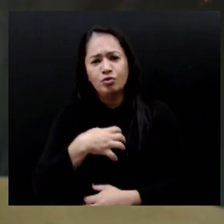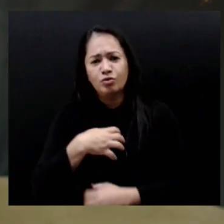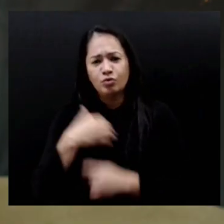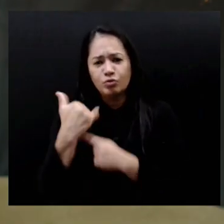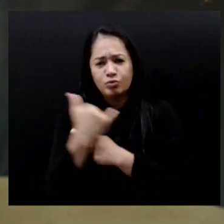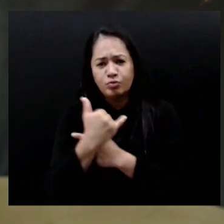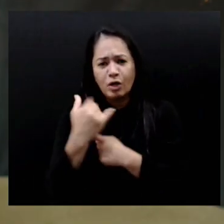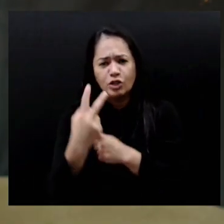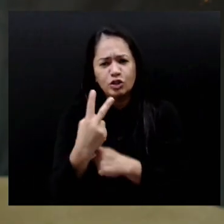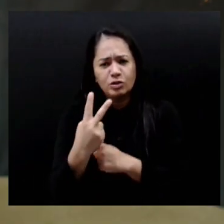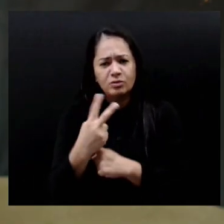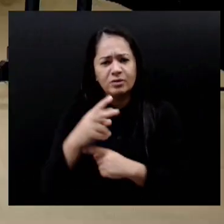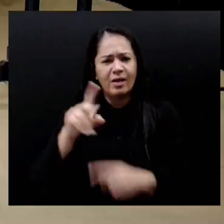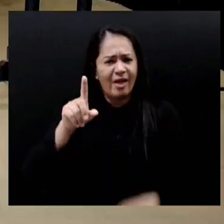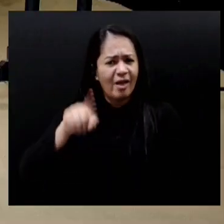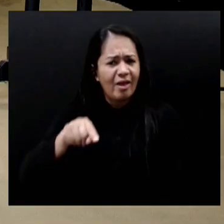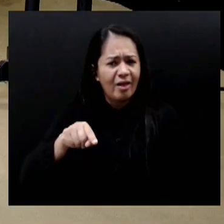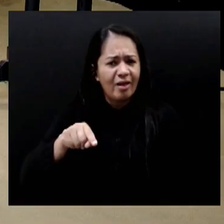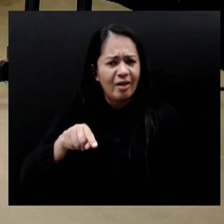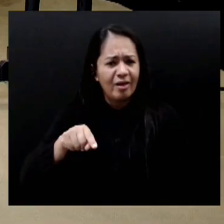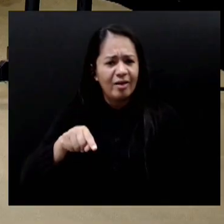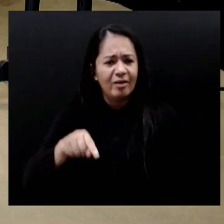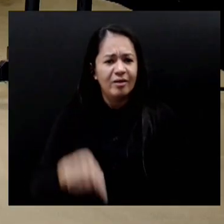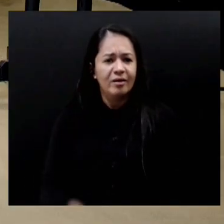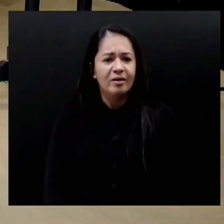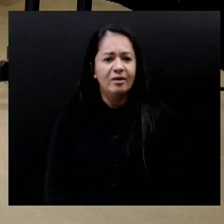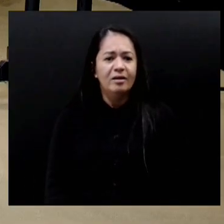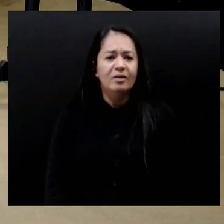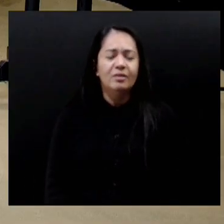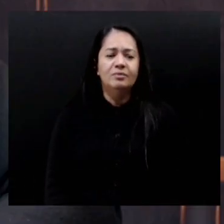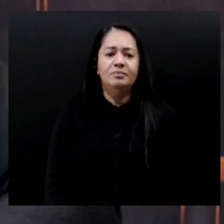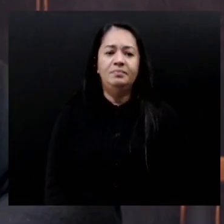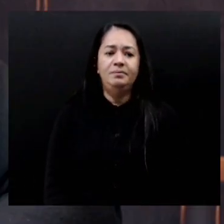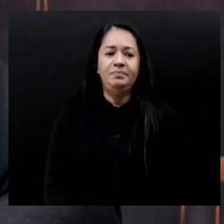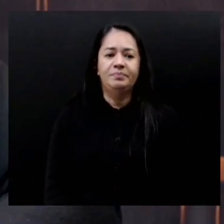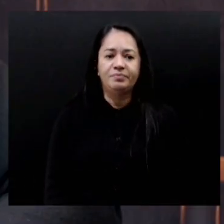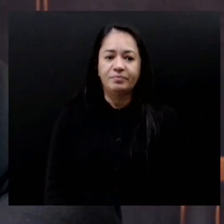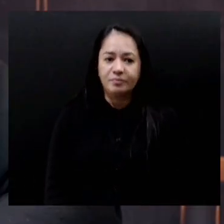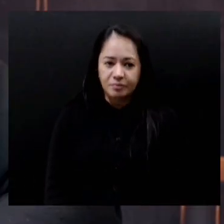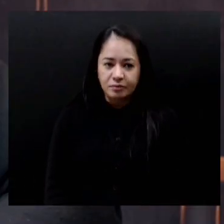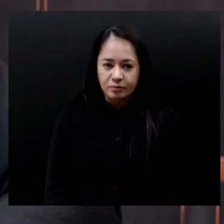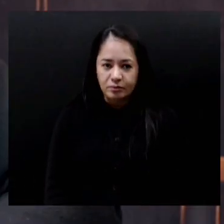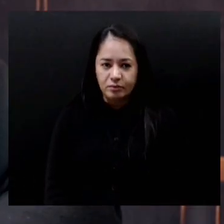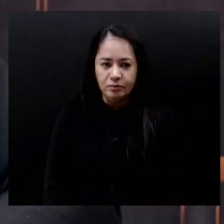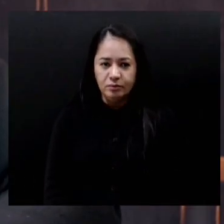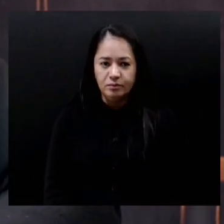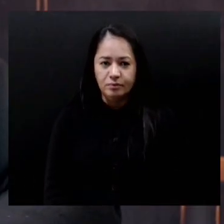autoproteção. Olha aí a resposta, então, da nossa psicóloga, Adélia. Vamos lá, né?